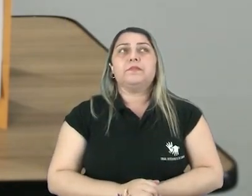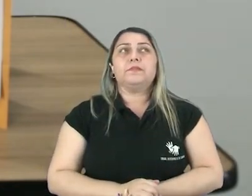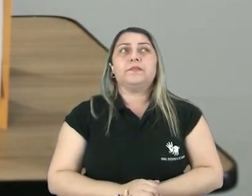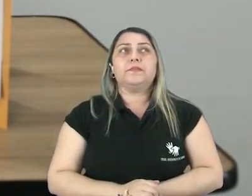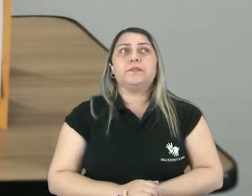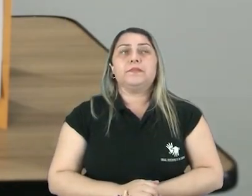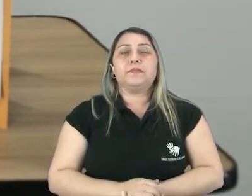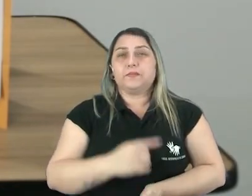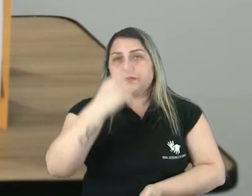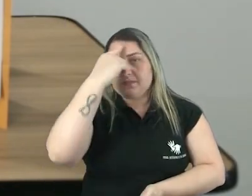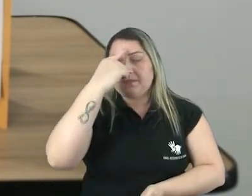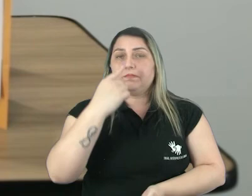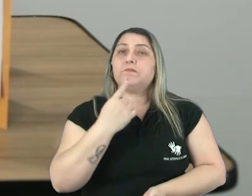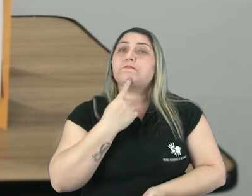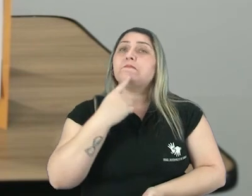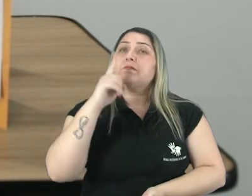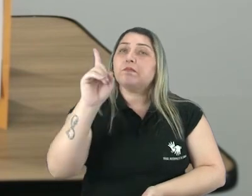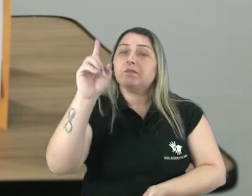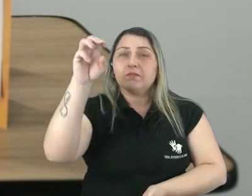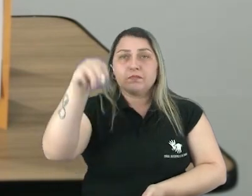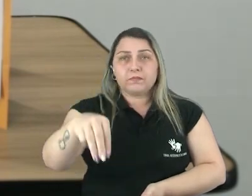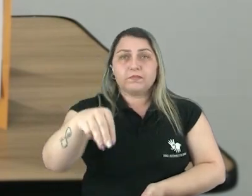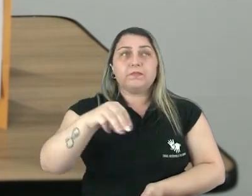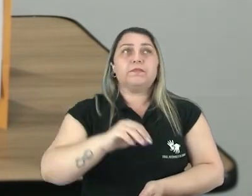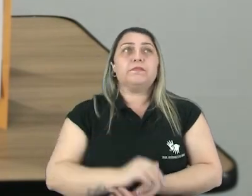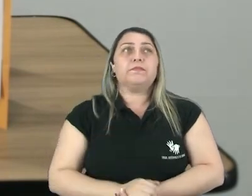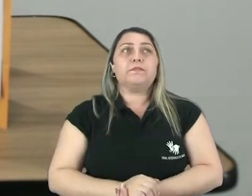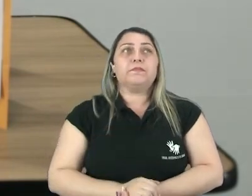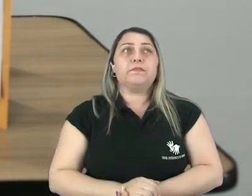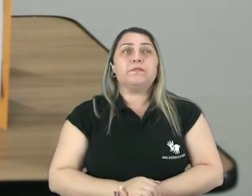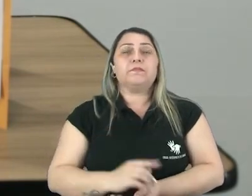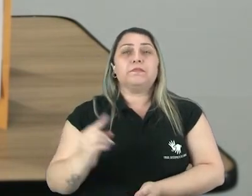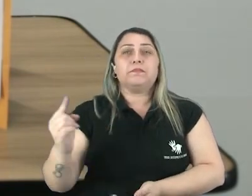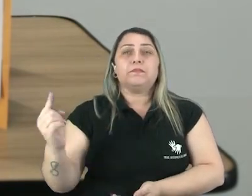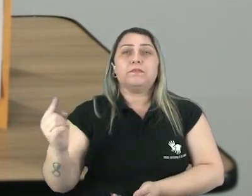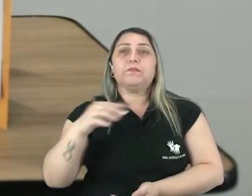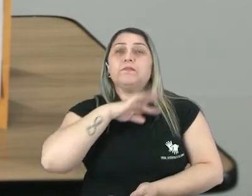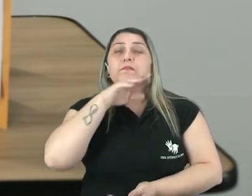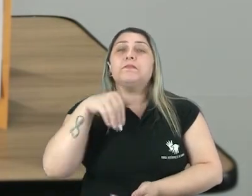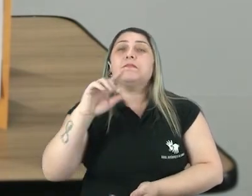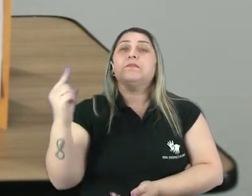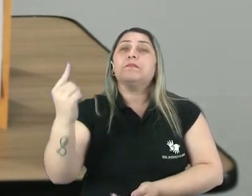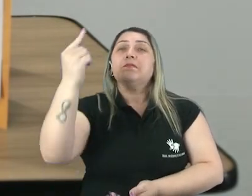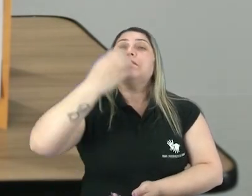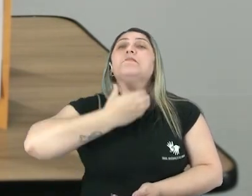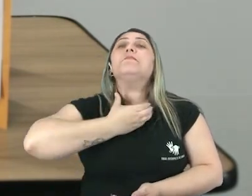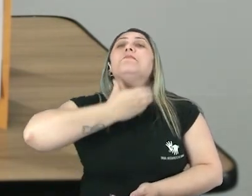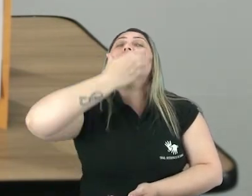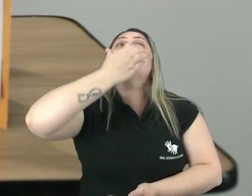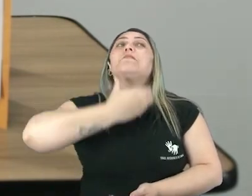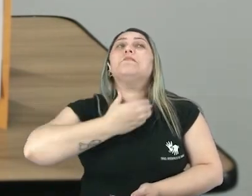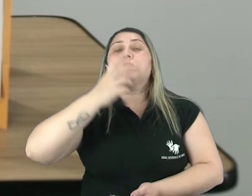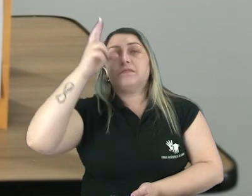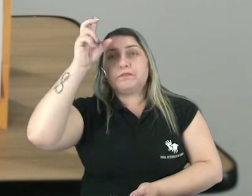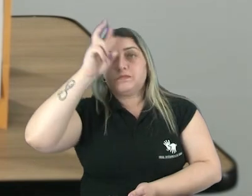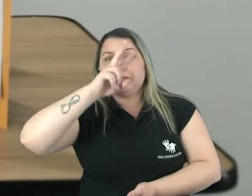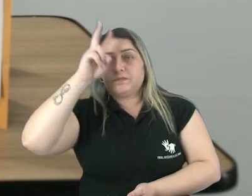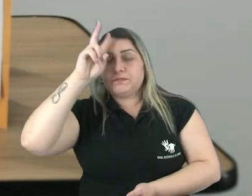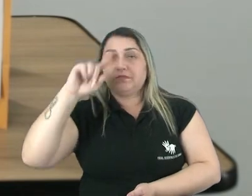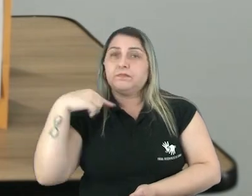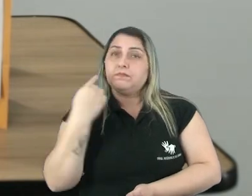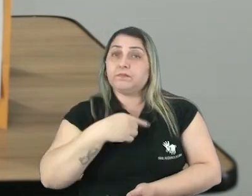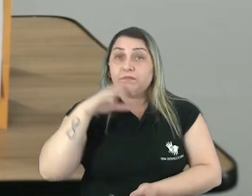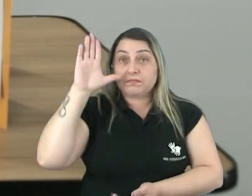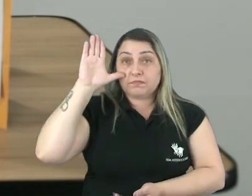aqui nesta imagem tem apenas 1 metro. E o animal mais alto nesta imagem é a girafa. Lembram da